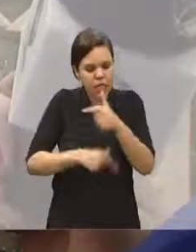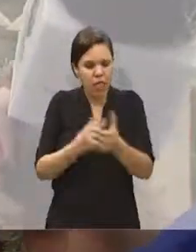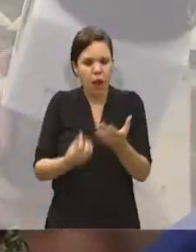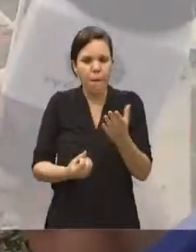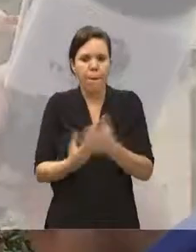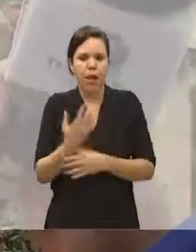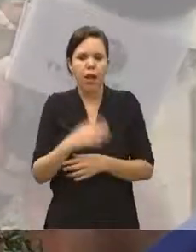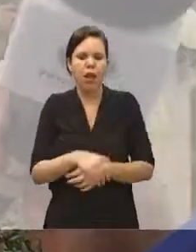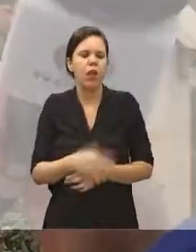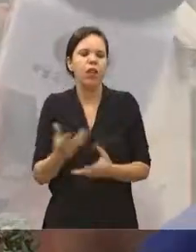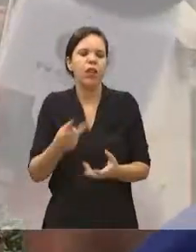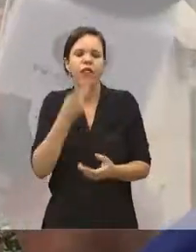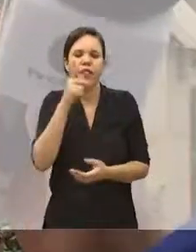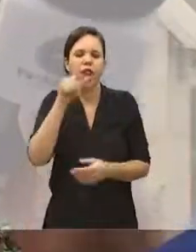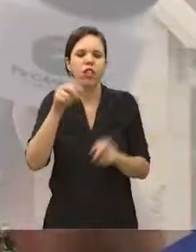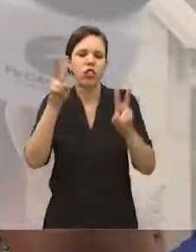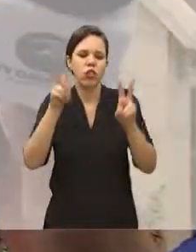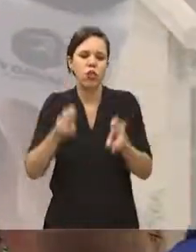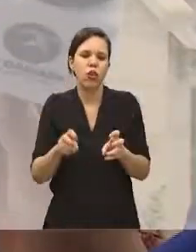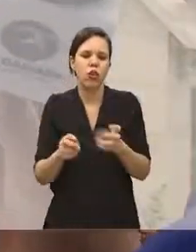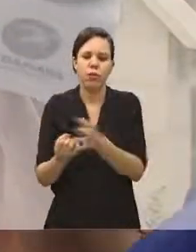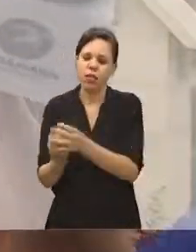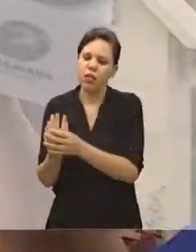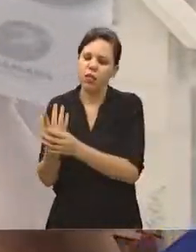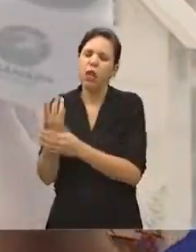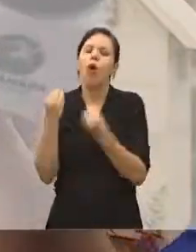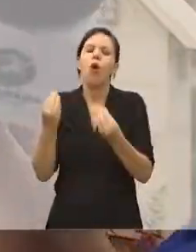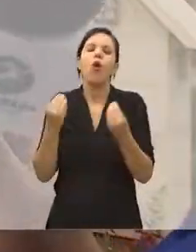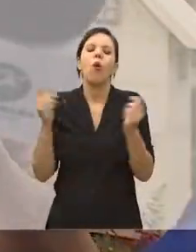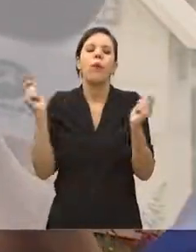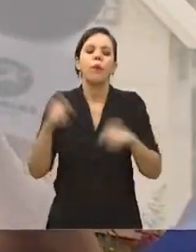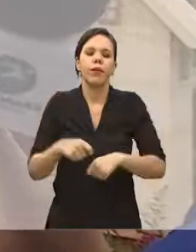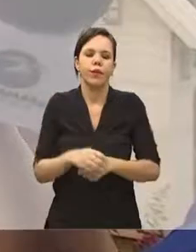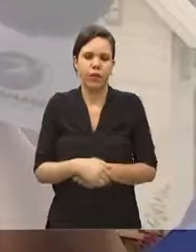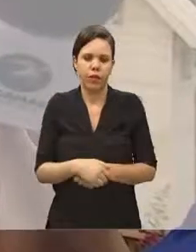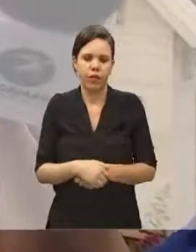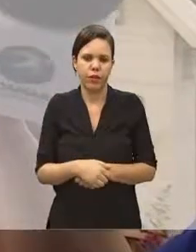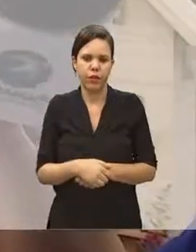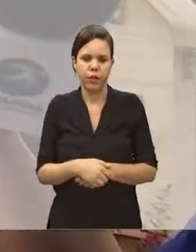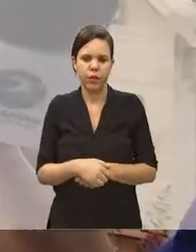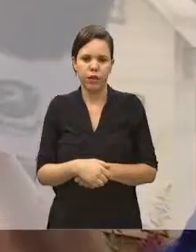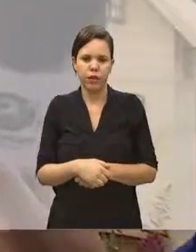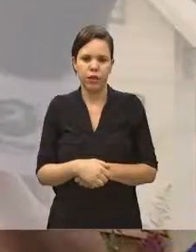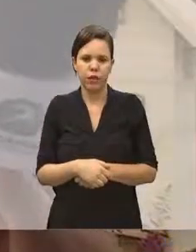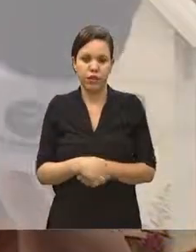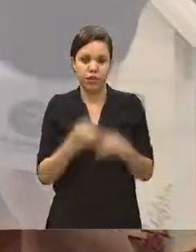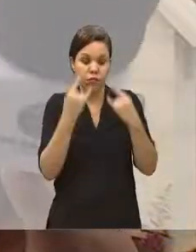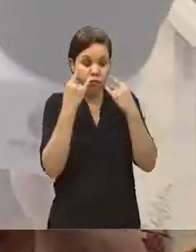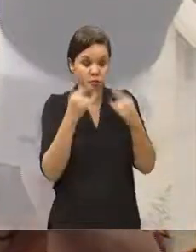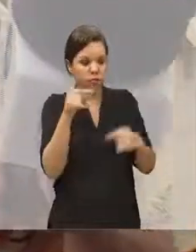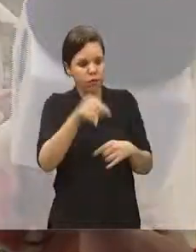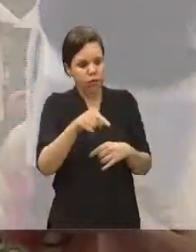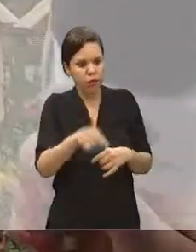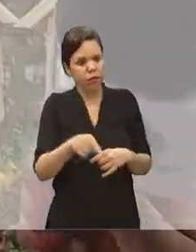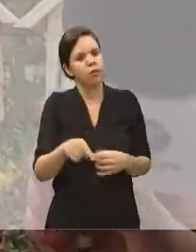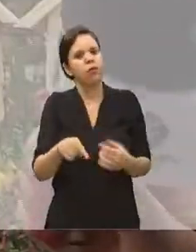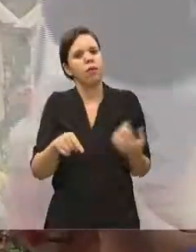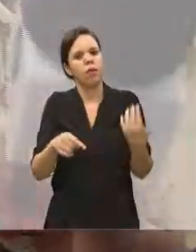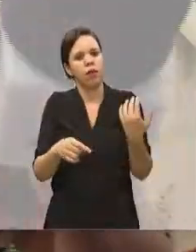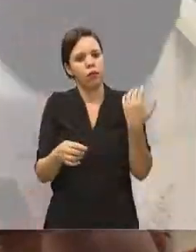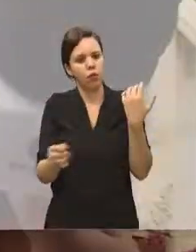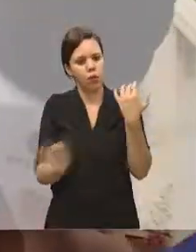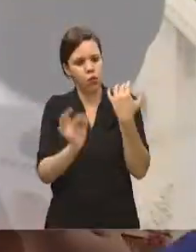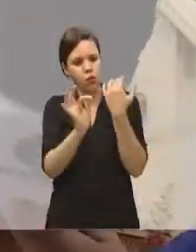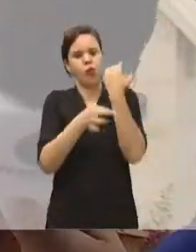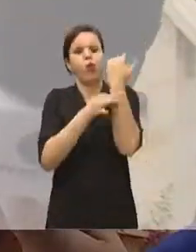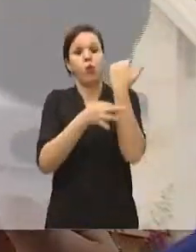eu queria que você falasse um pouquinho delas e como é possível, digamos que, ser um atrativo para a abelha através